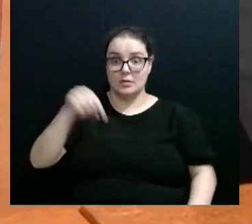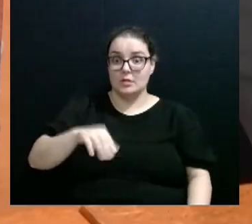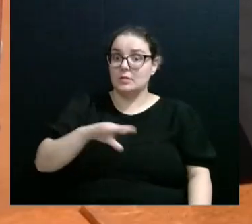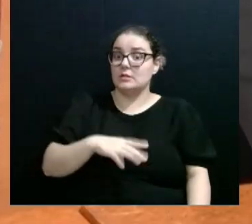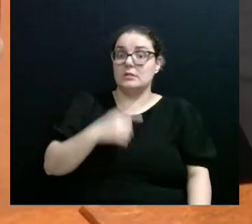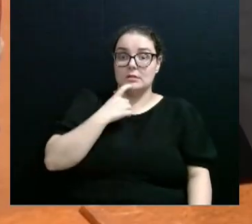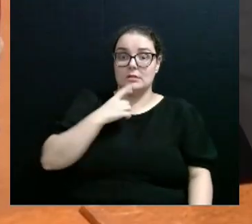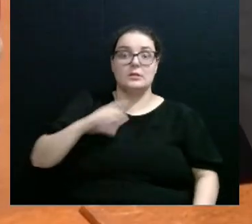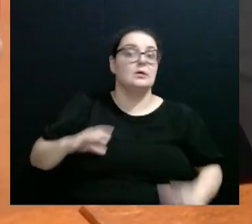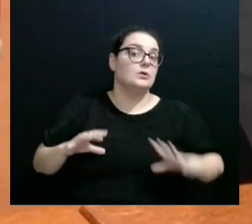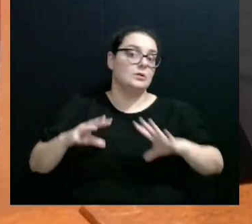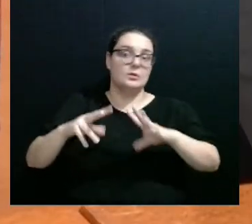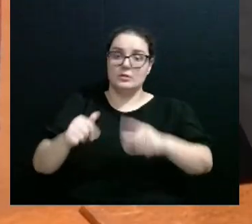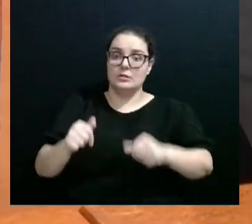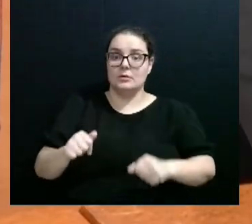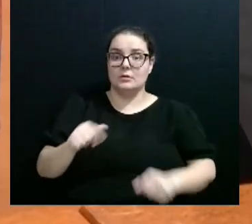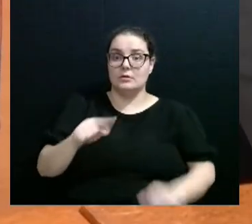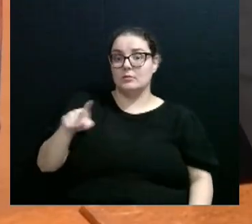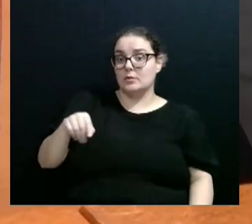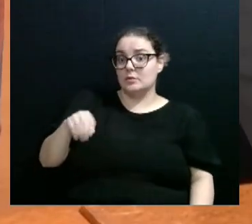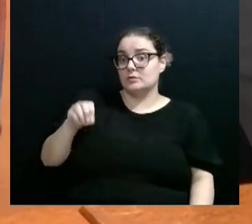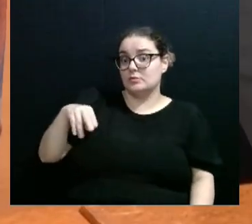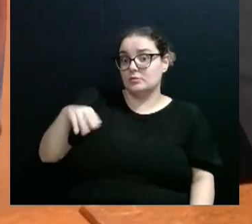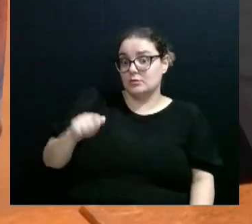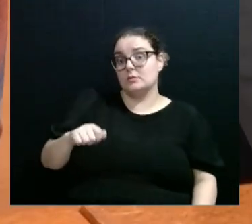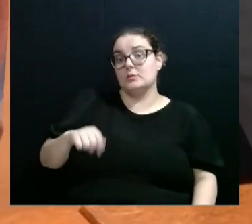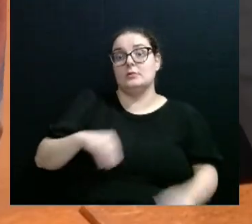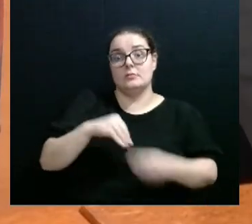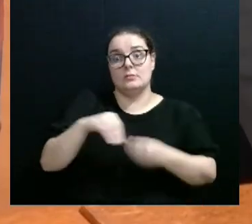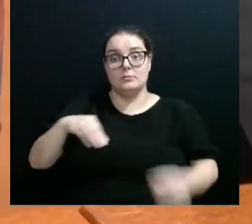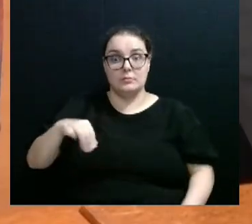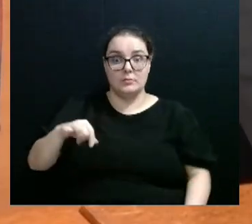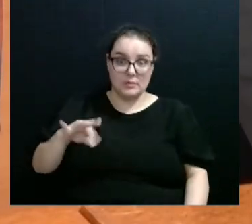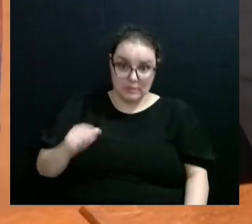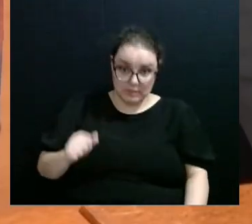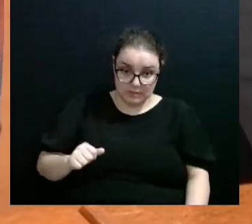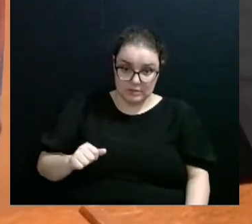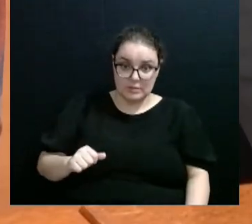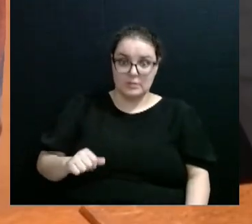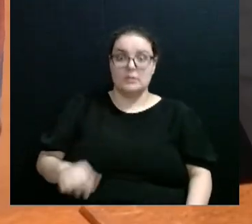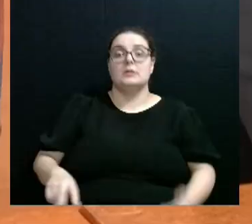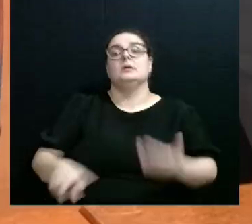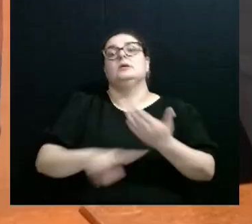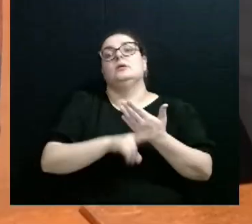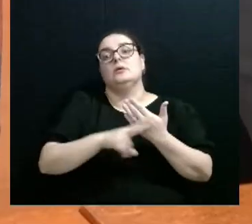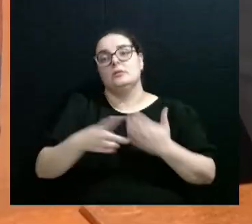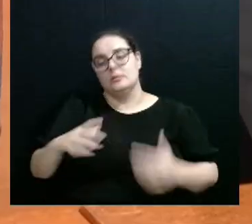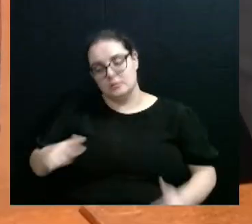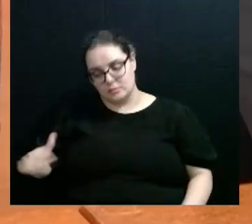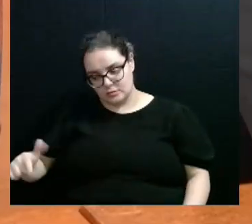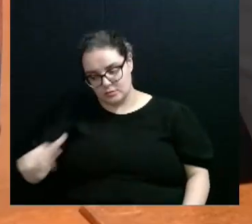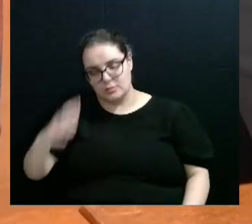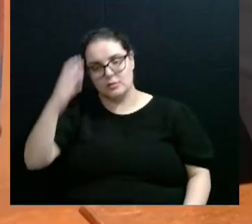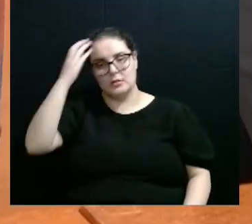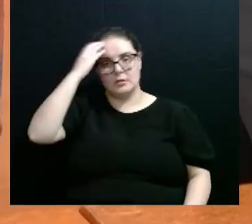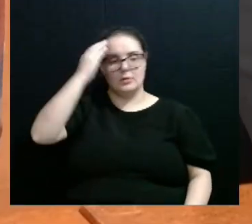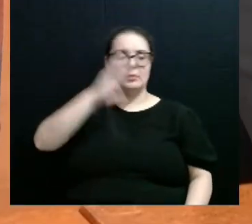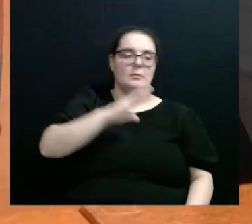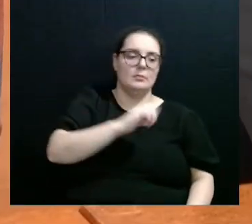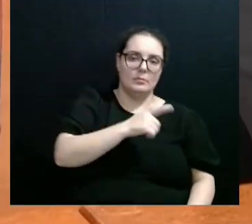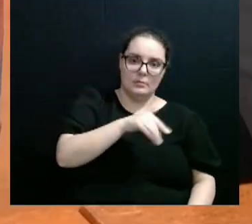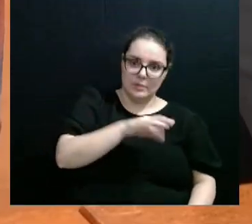inteira uma zona mista. Então, isso eu trouxe um impacto no Taquaral, na Barão de Itapura, que antes